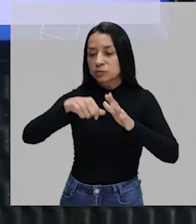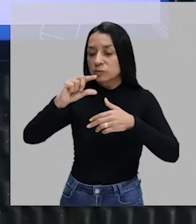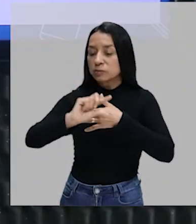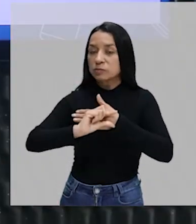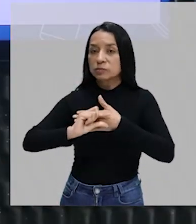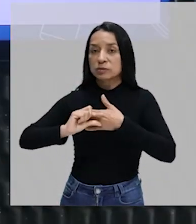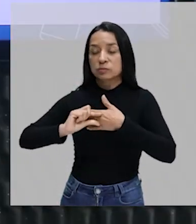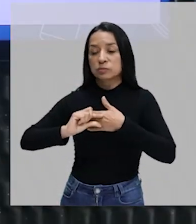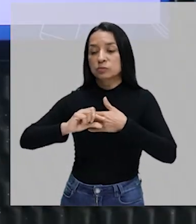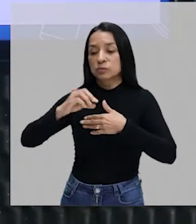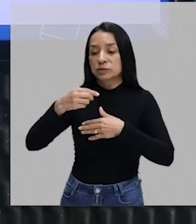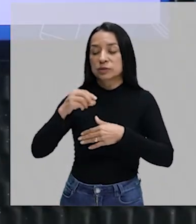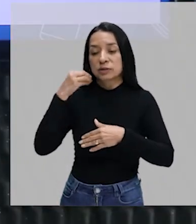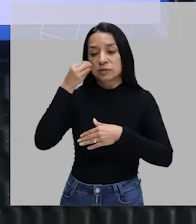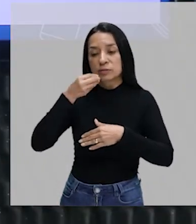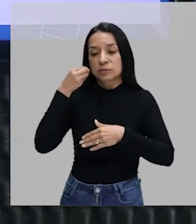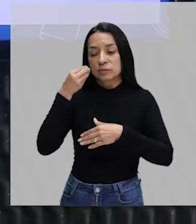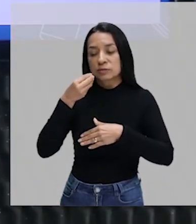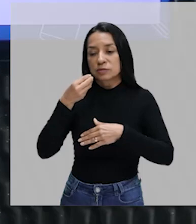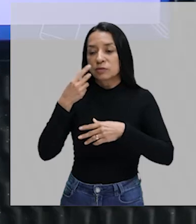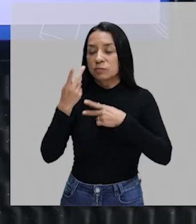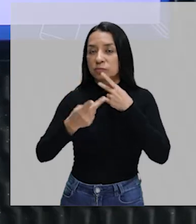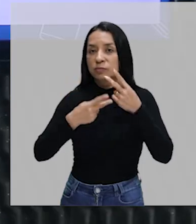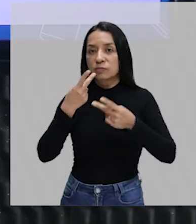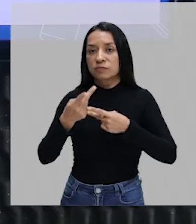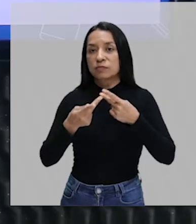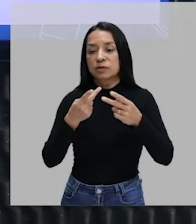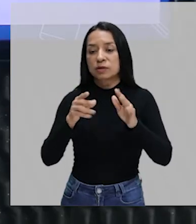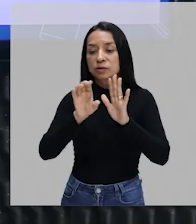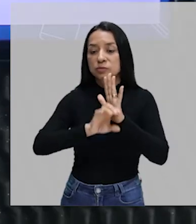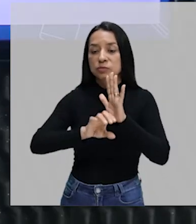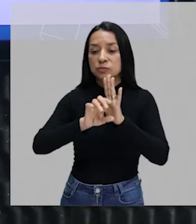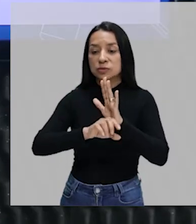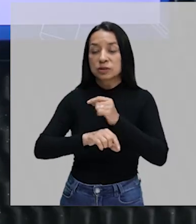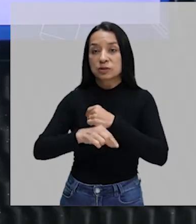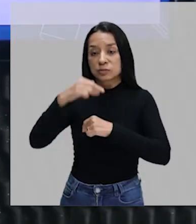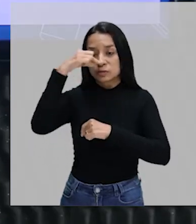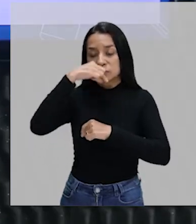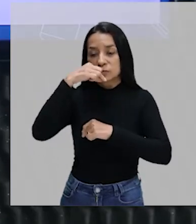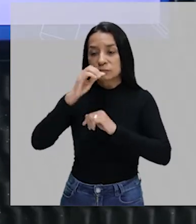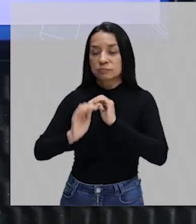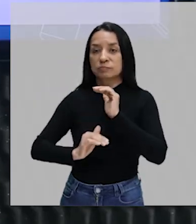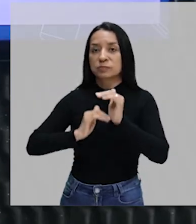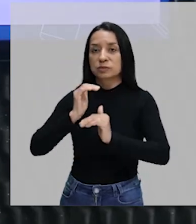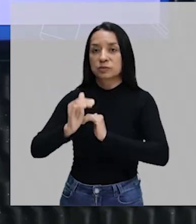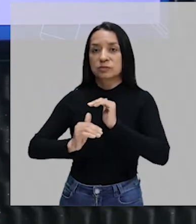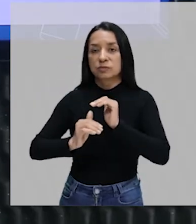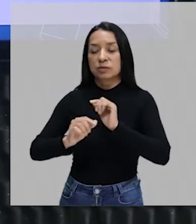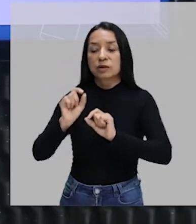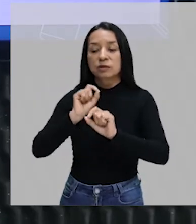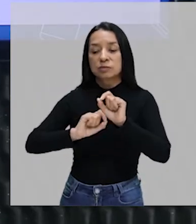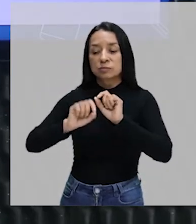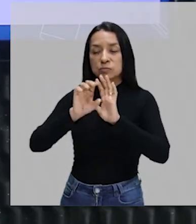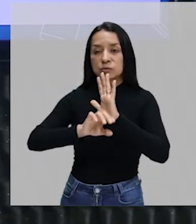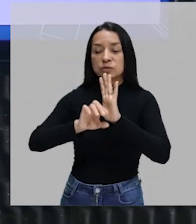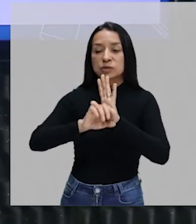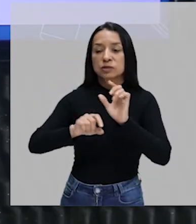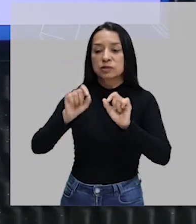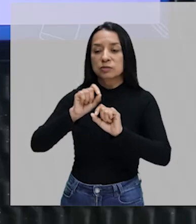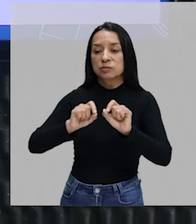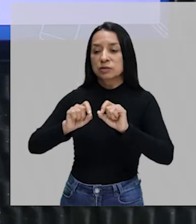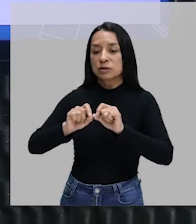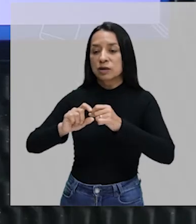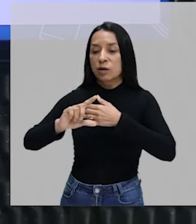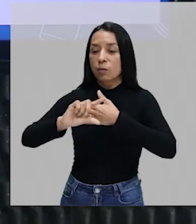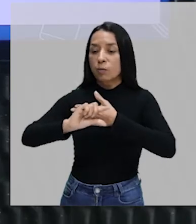vamos falar de um termo, de um conceito que ele vai desenvolver, certo? Este conceito é a tábula rasa ou a folha em